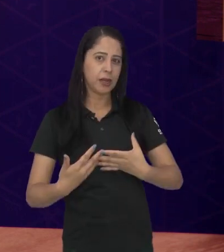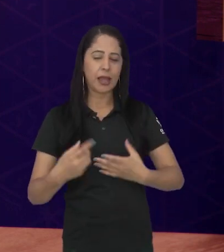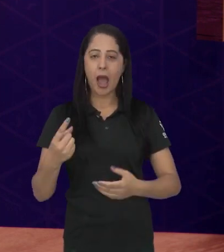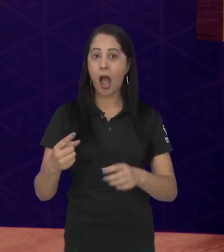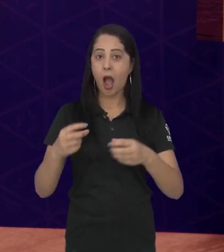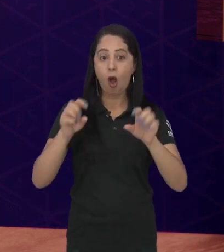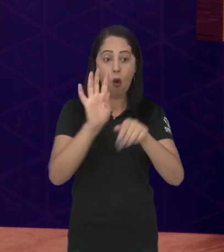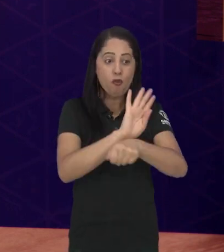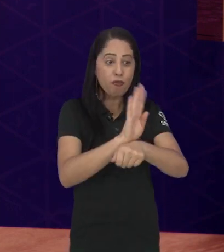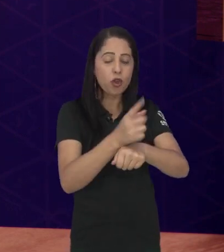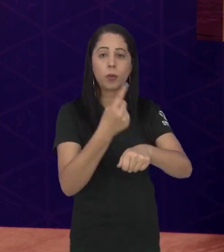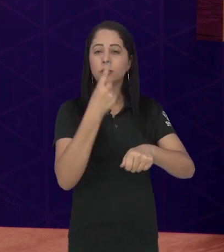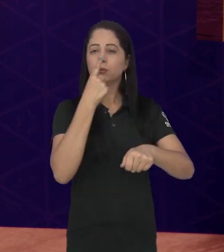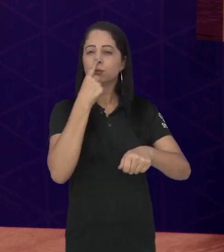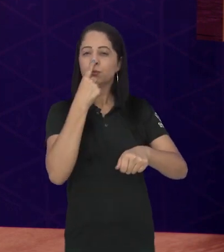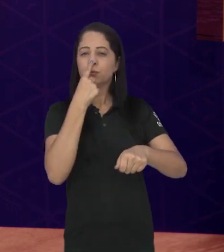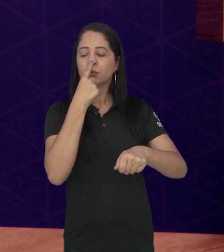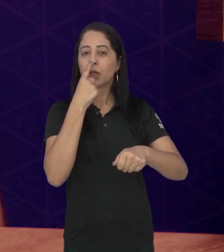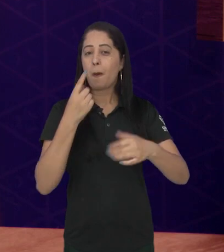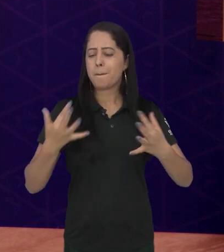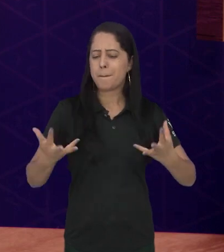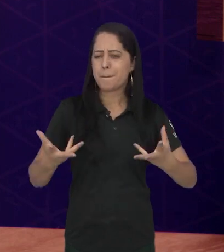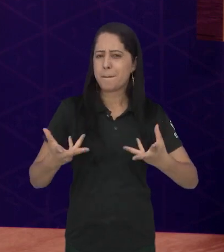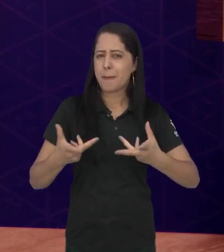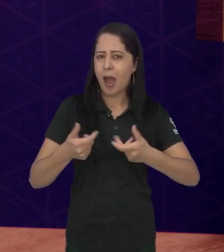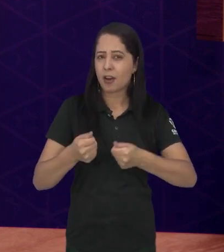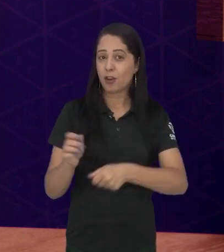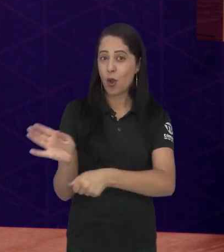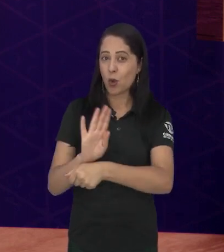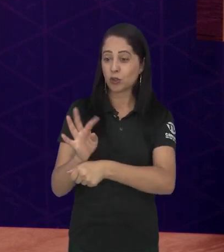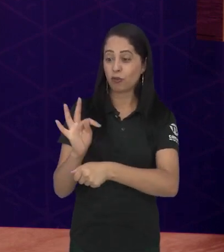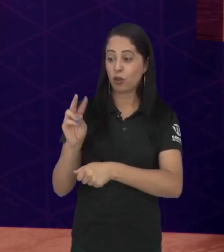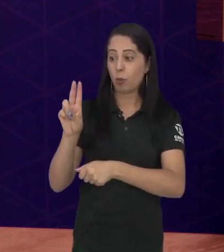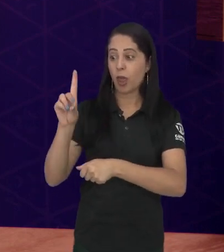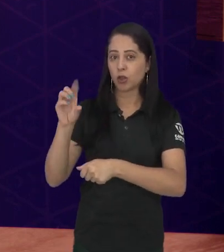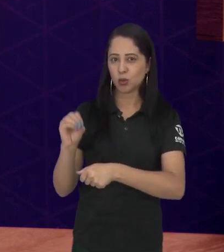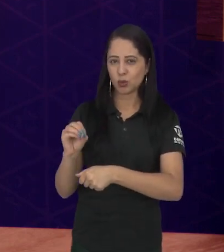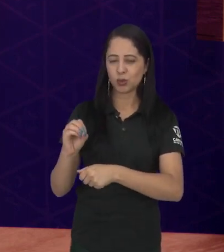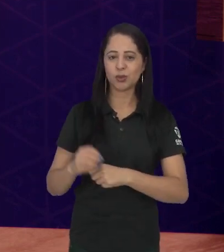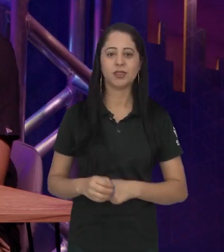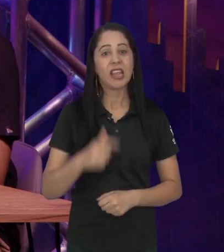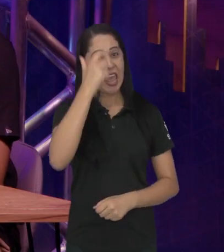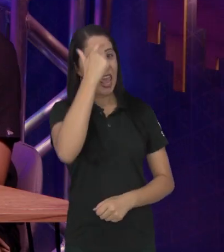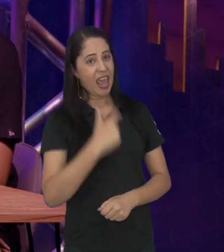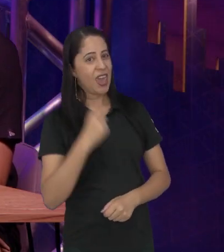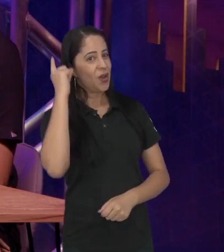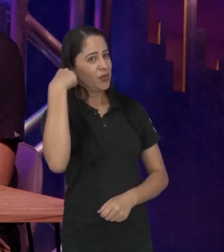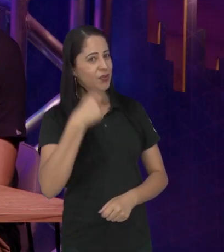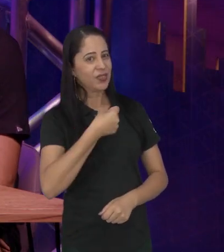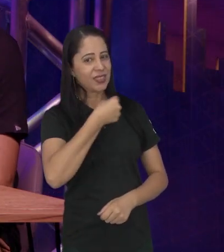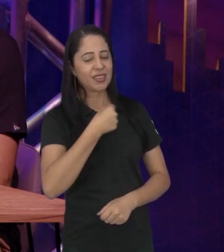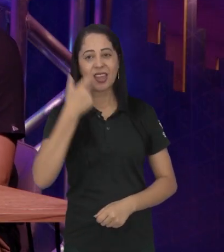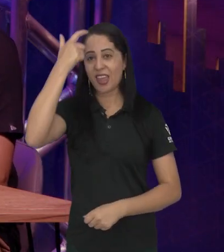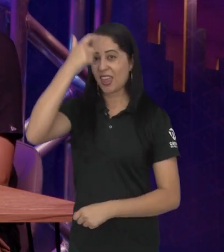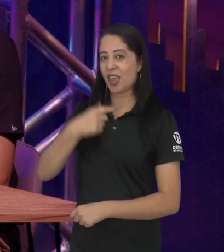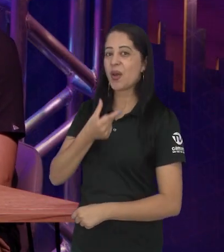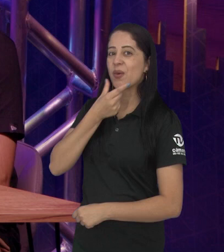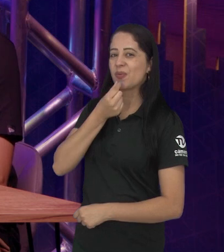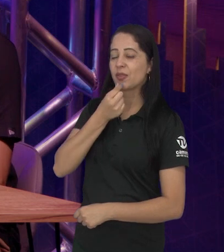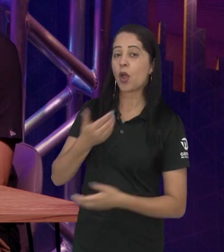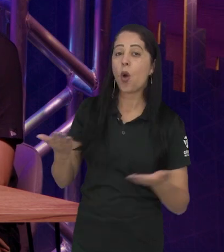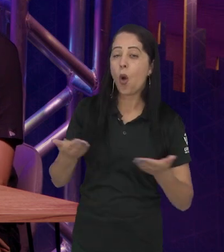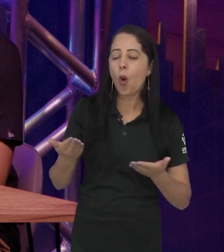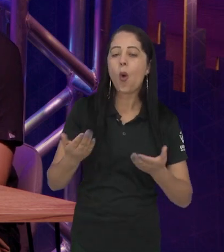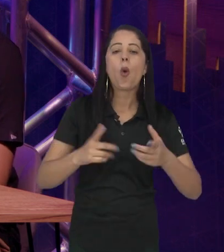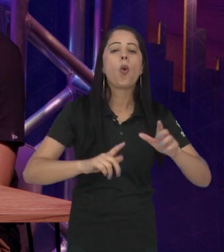os favoritos desse ano, como o brilhante Tudo em Todo Lugar ao Mesmo Tempo. Eu sou a Miviki. E eu sou Samu Strazer.